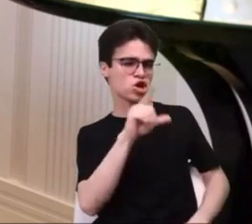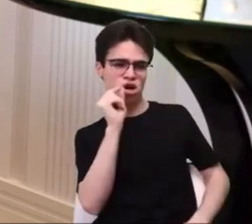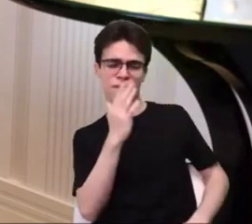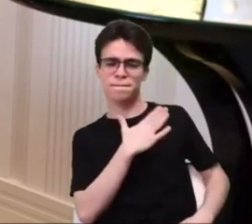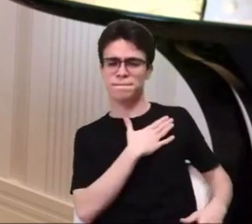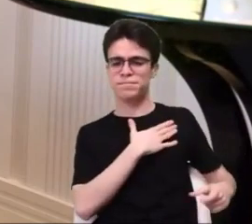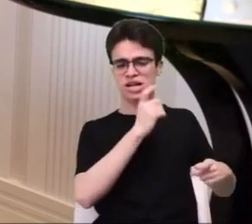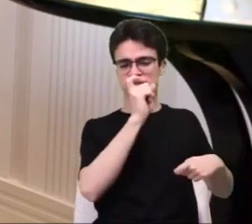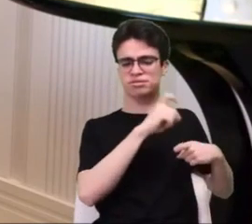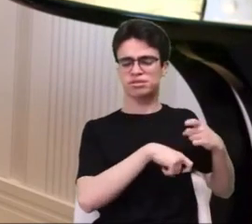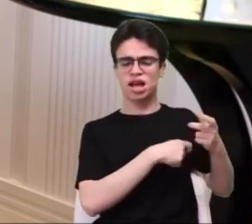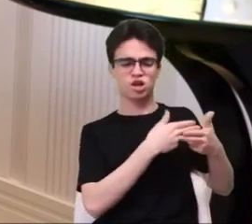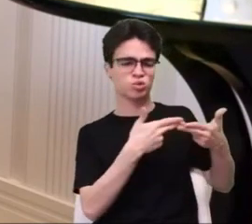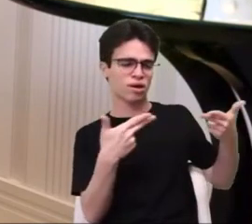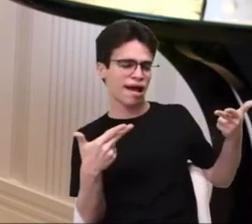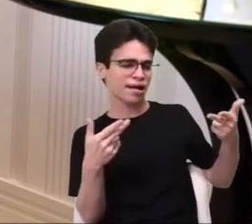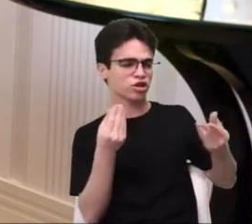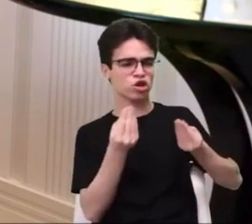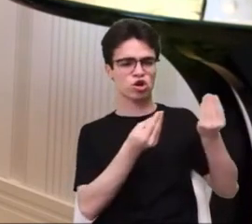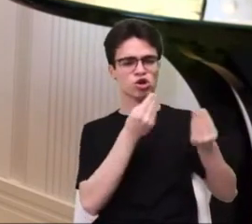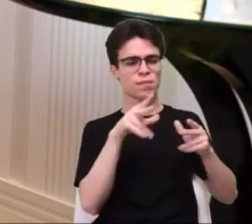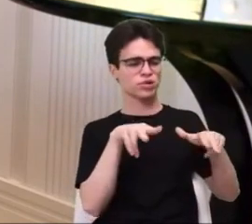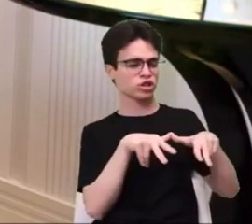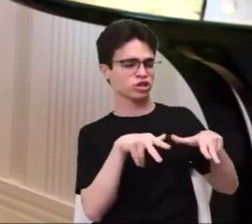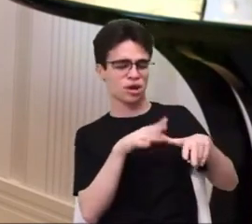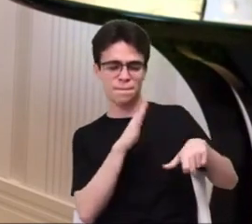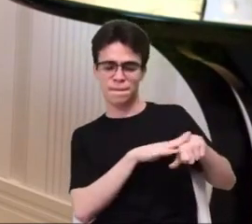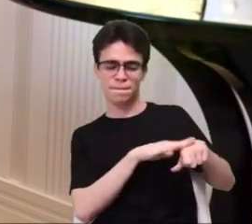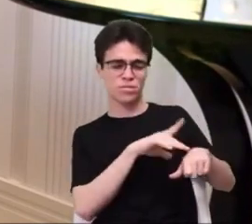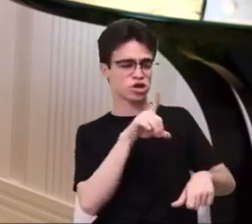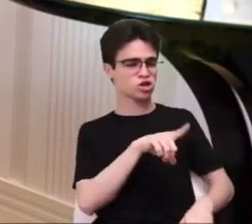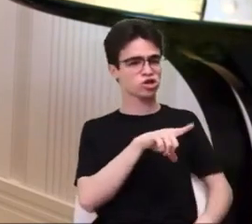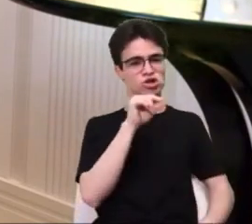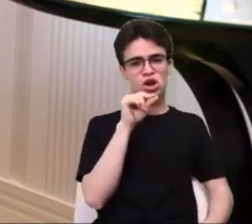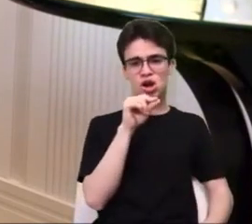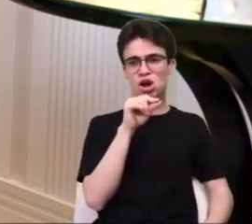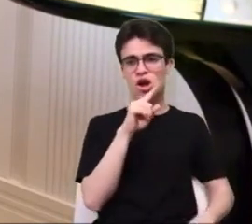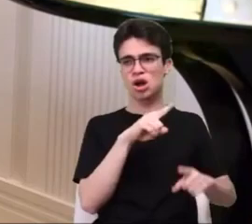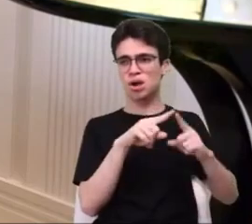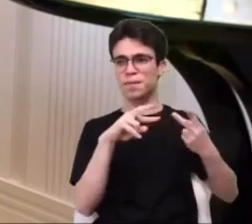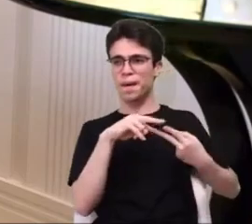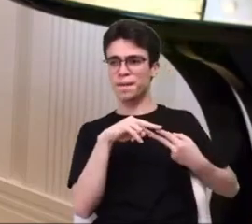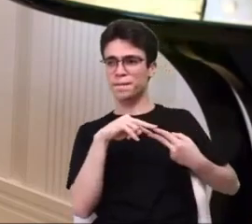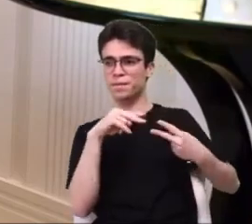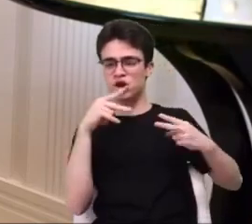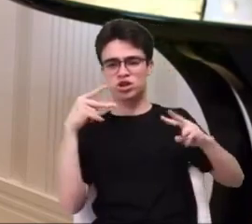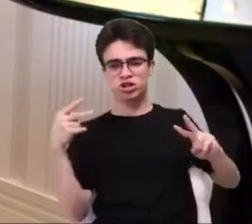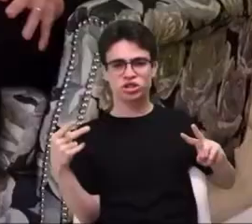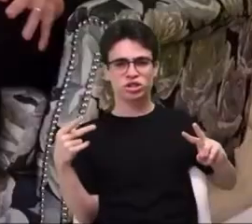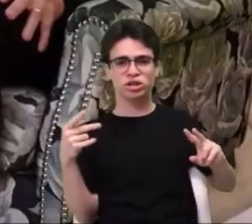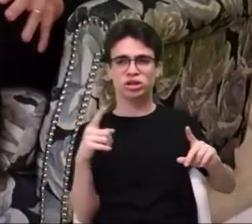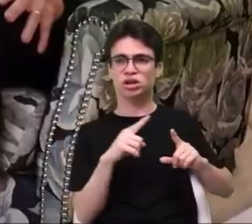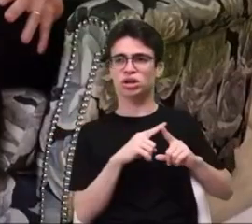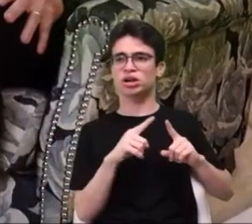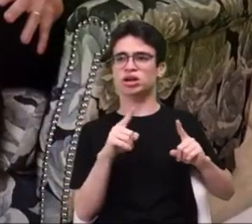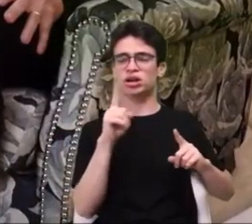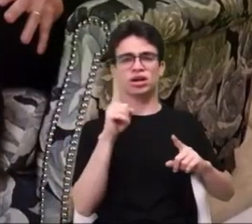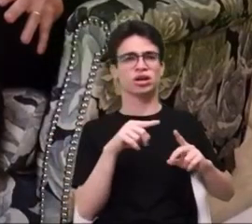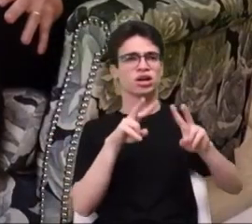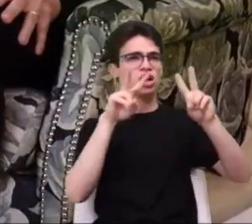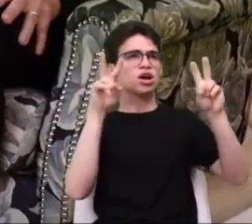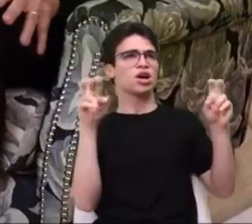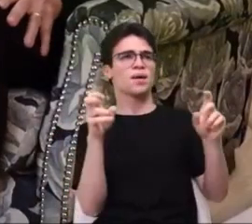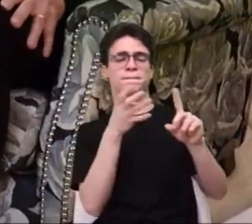sua sexualidade, que sexualidade é escolha e não biologia, não é? Isso são